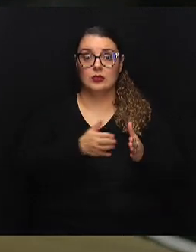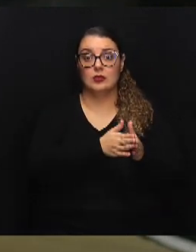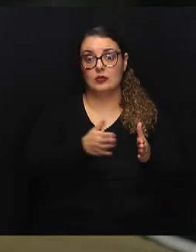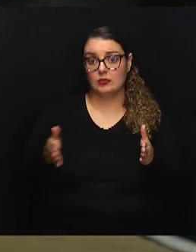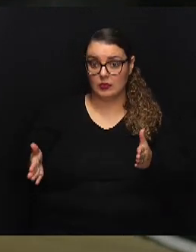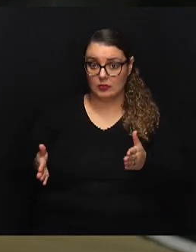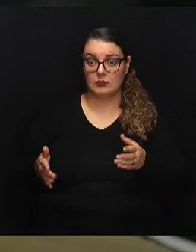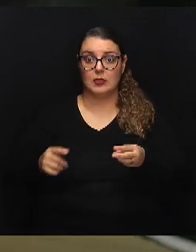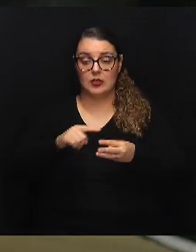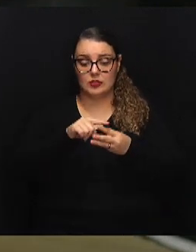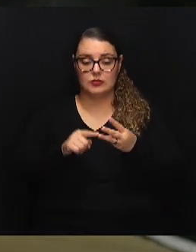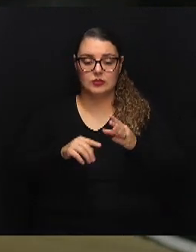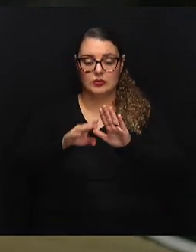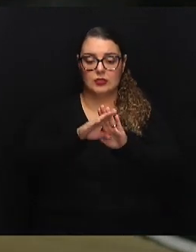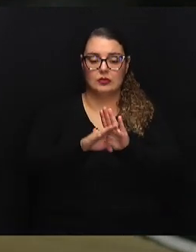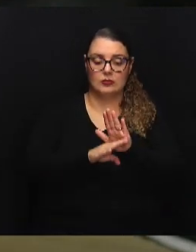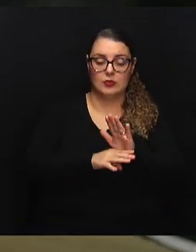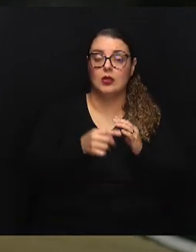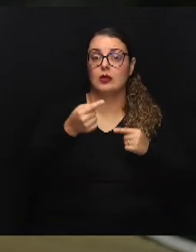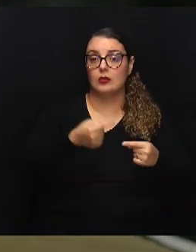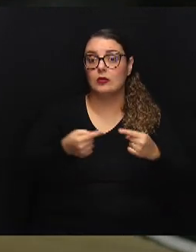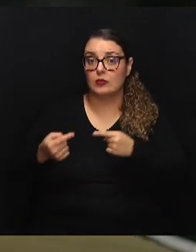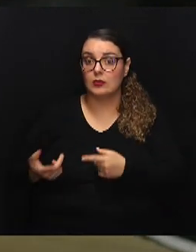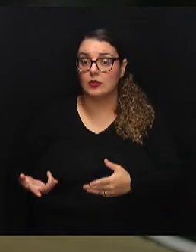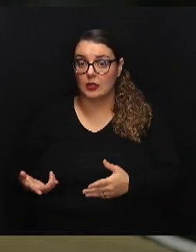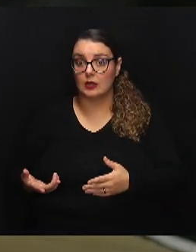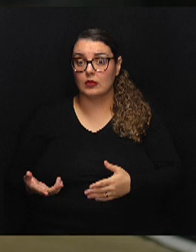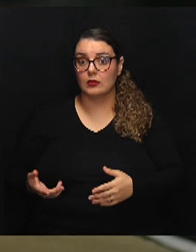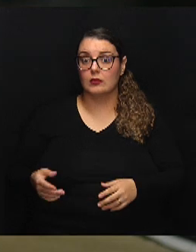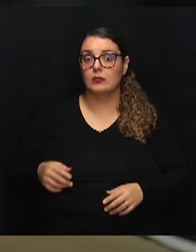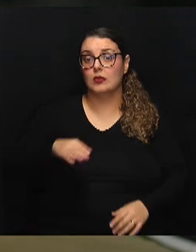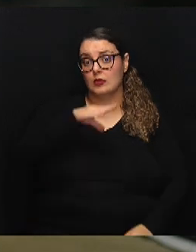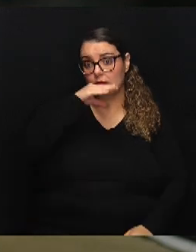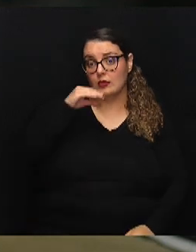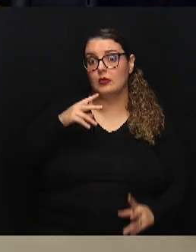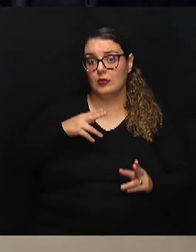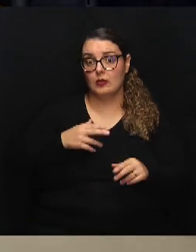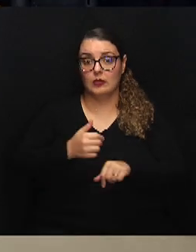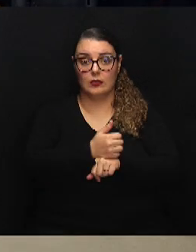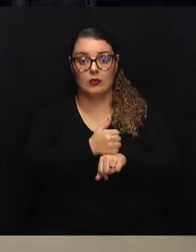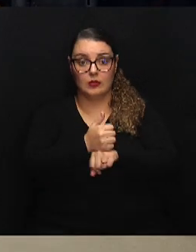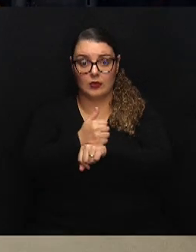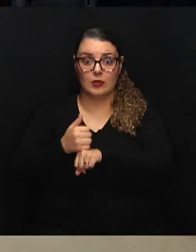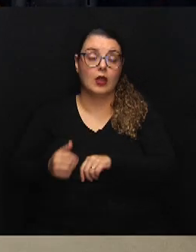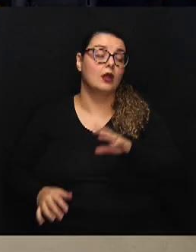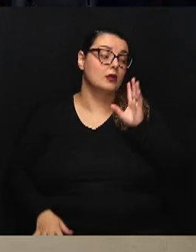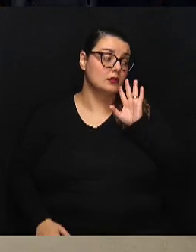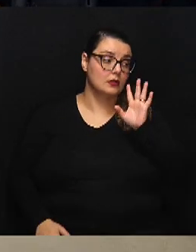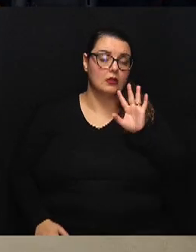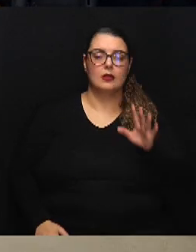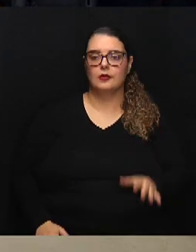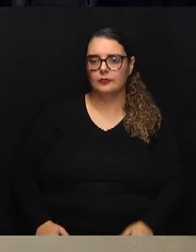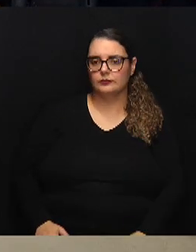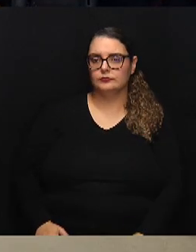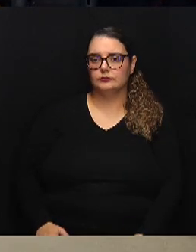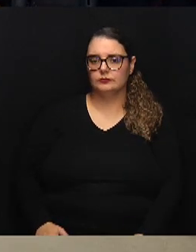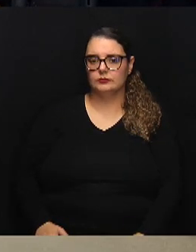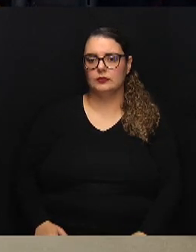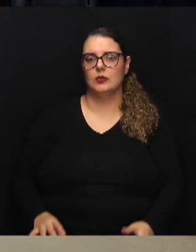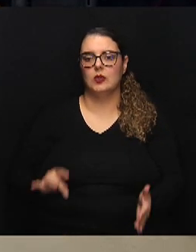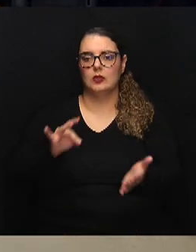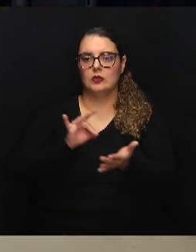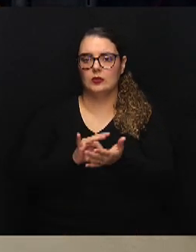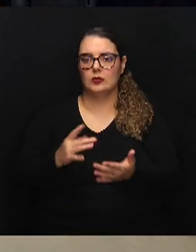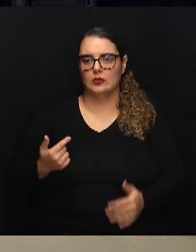3 programas debatendo a série adolescente com profissionais. Que legal. E nós, na verdade,